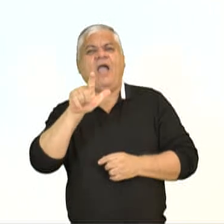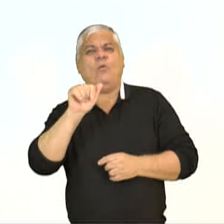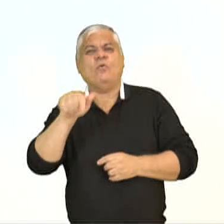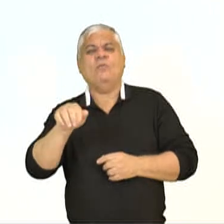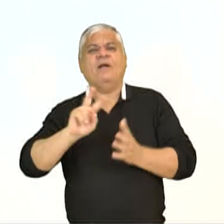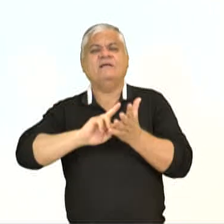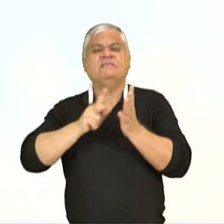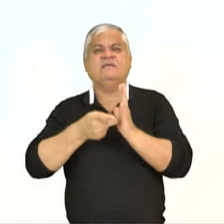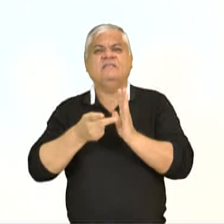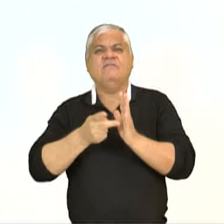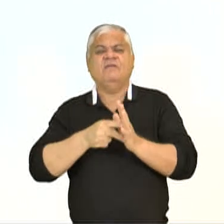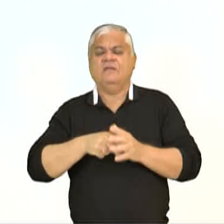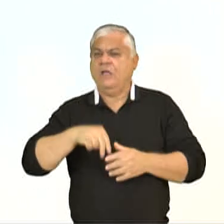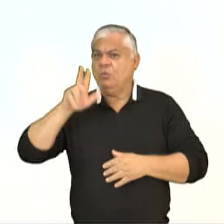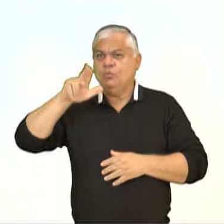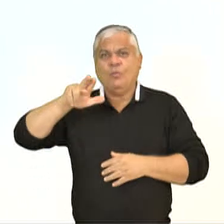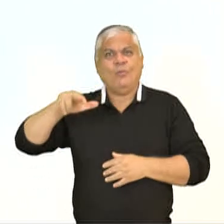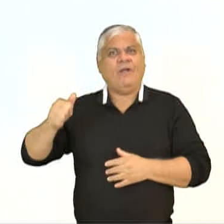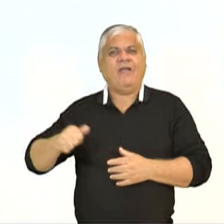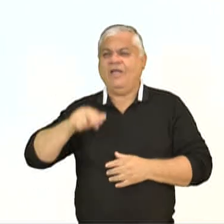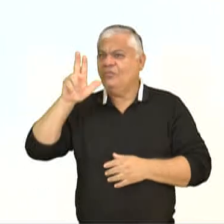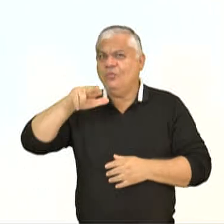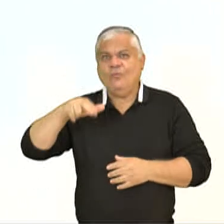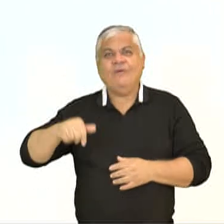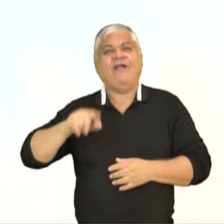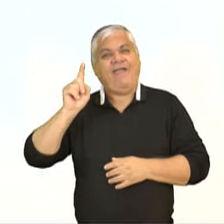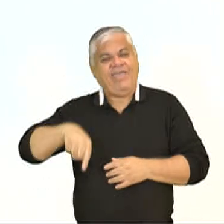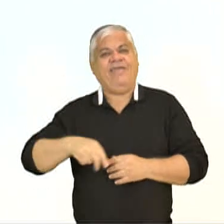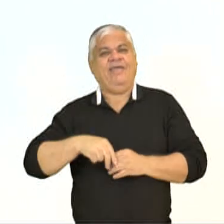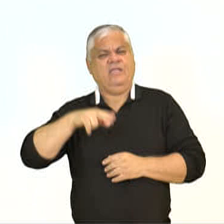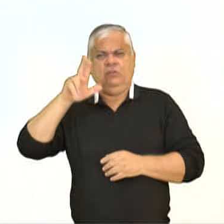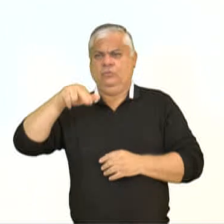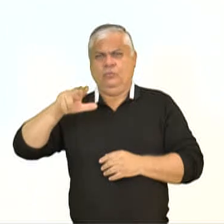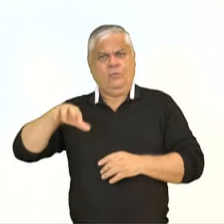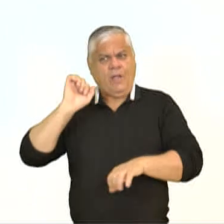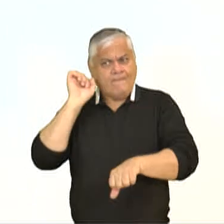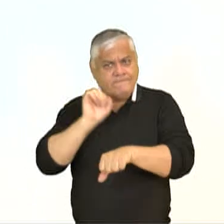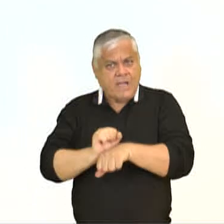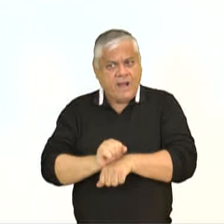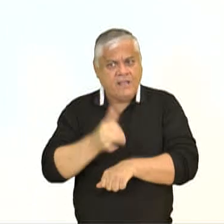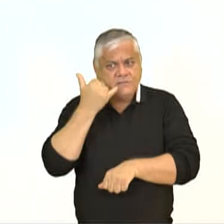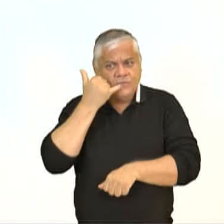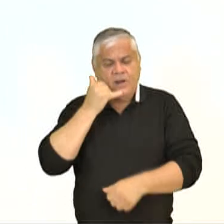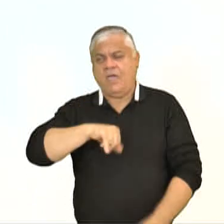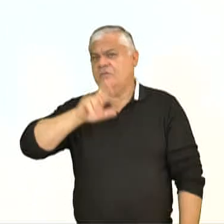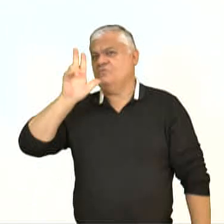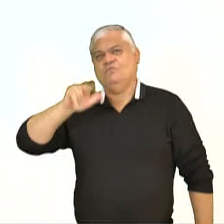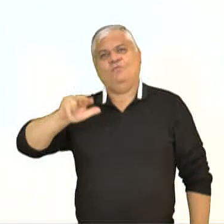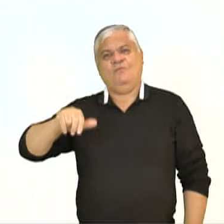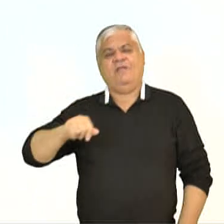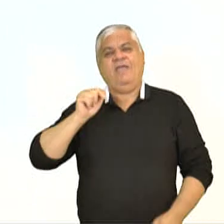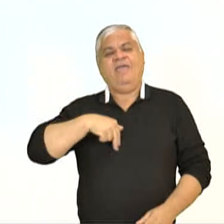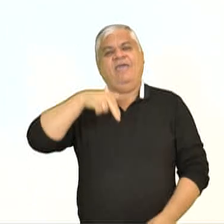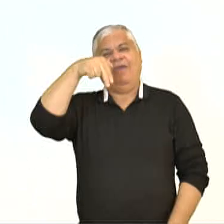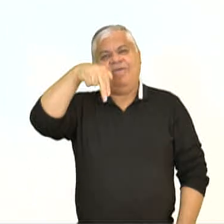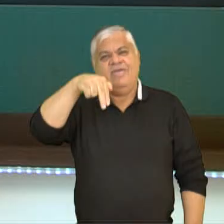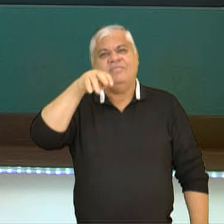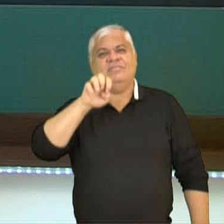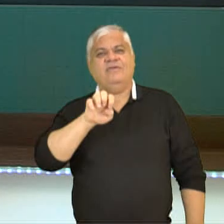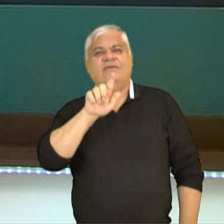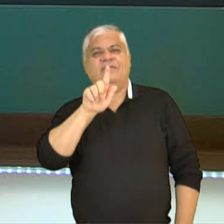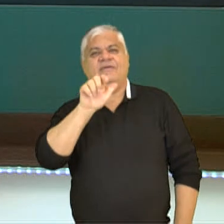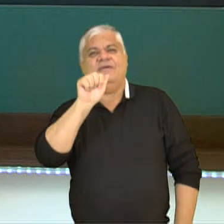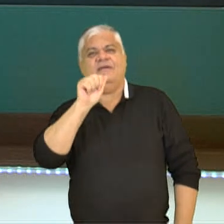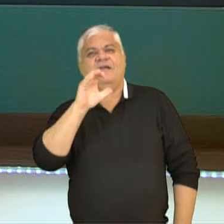gente tem aqui uma indicação de negação, né? As pessoas não vão conseguir parar aí o avanço das tecnologias